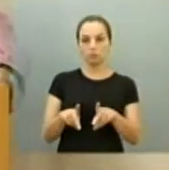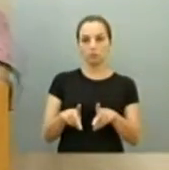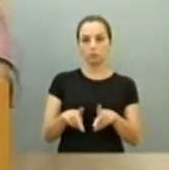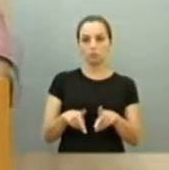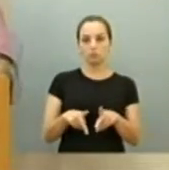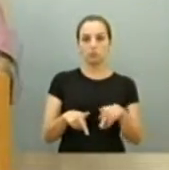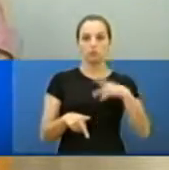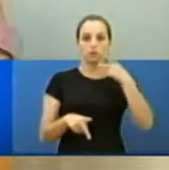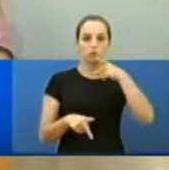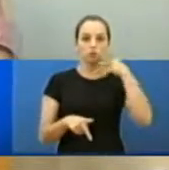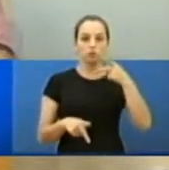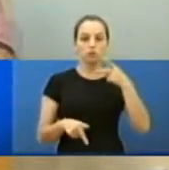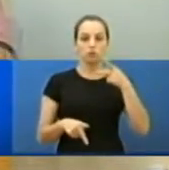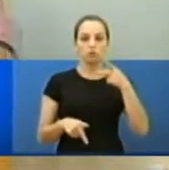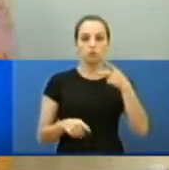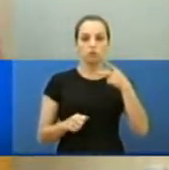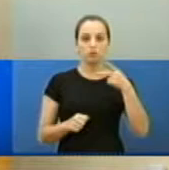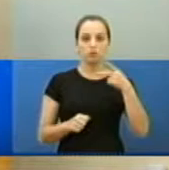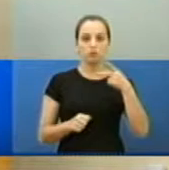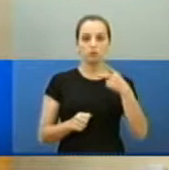senhores vereadores,